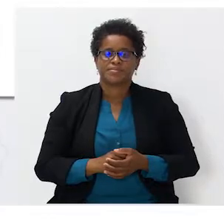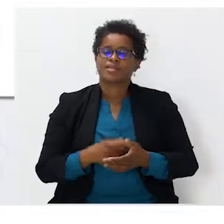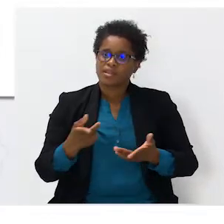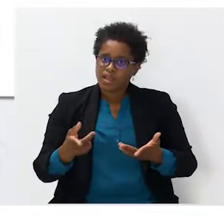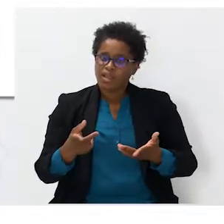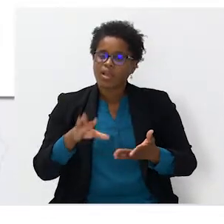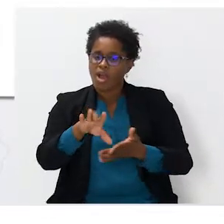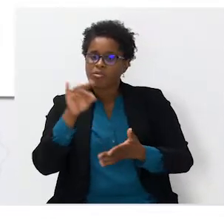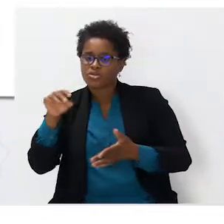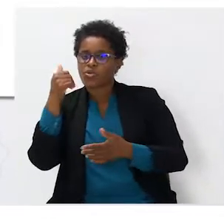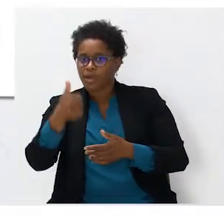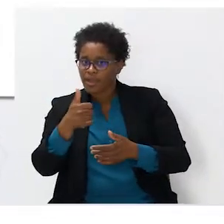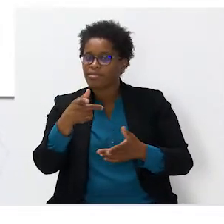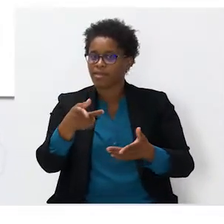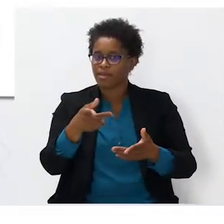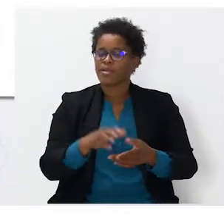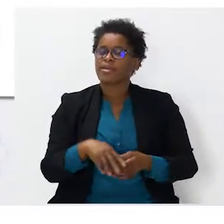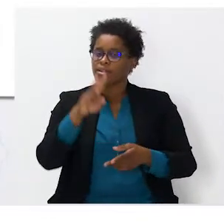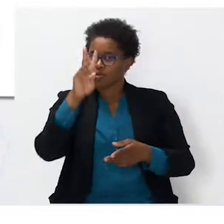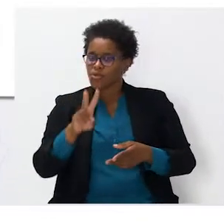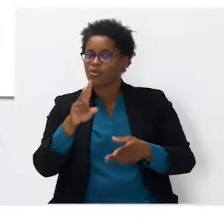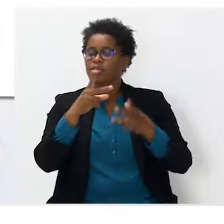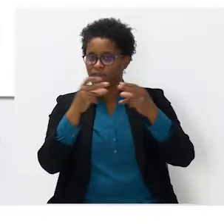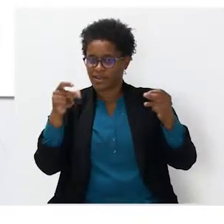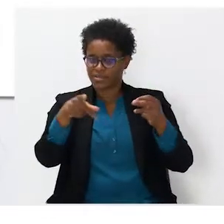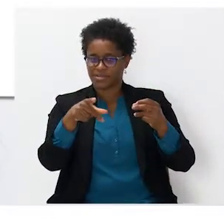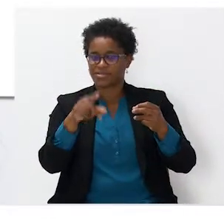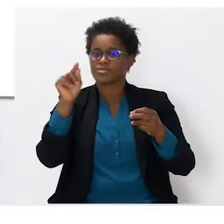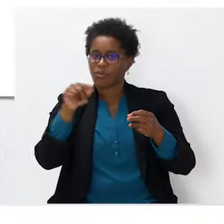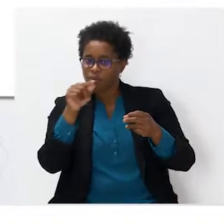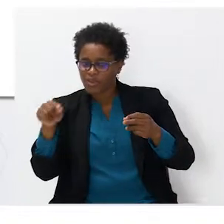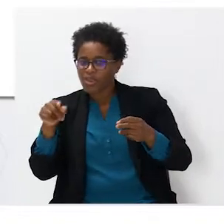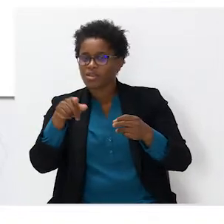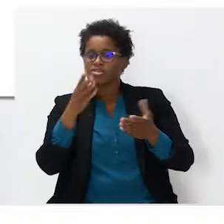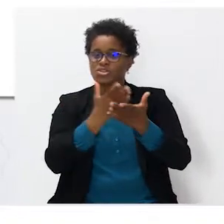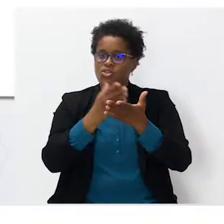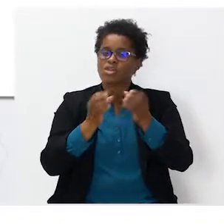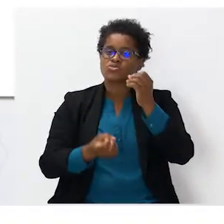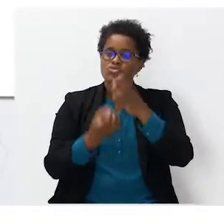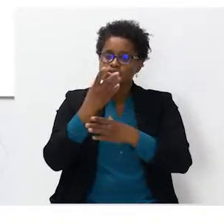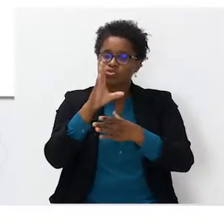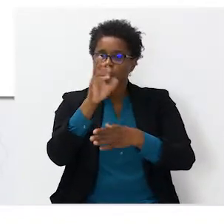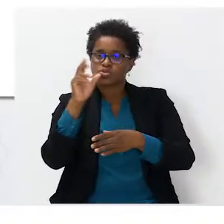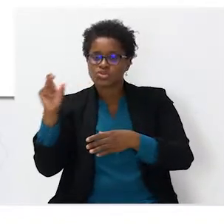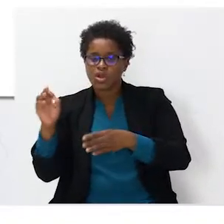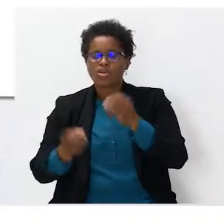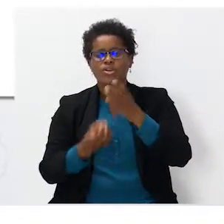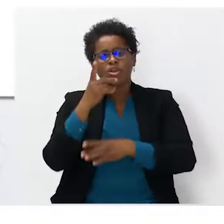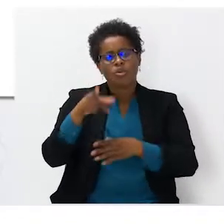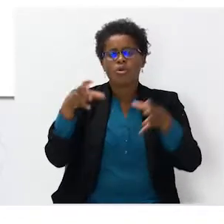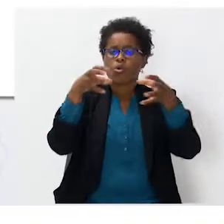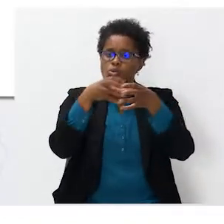A opção correta é a segunda. Na escola do João, criou-se uma